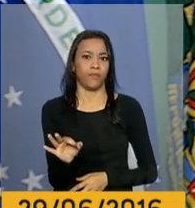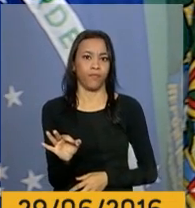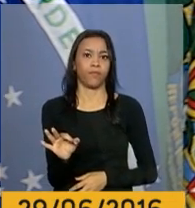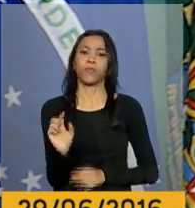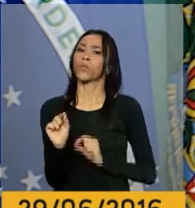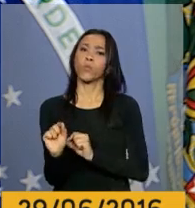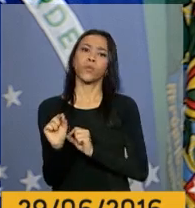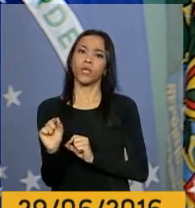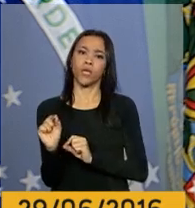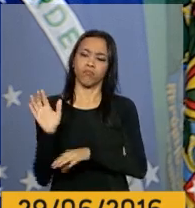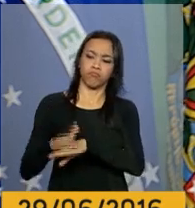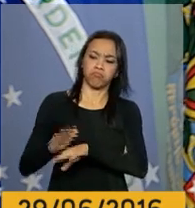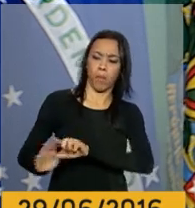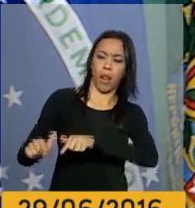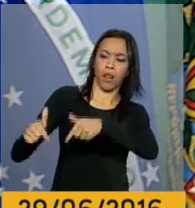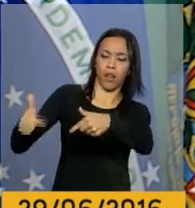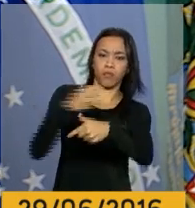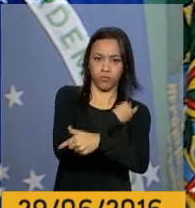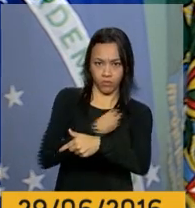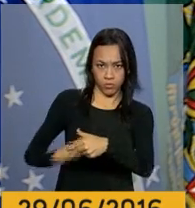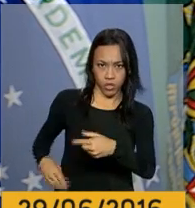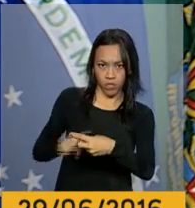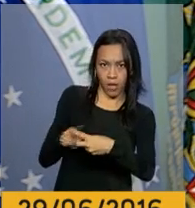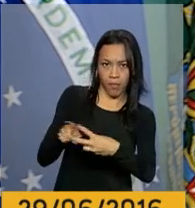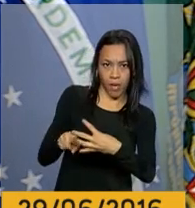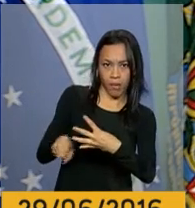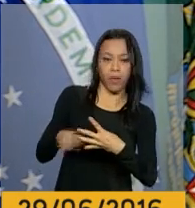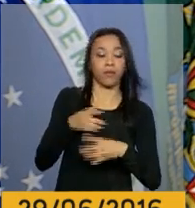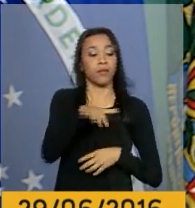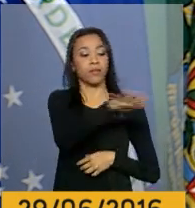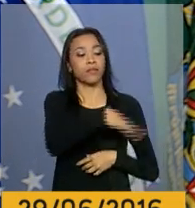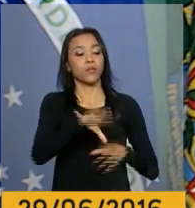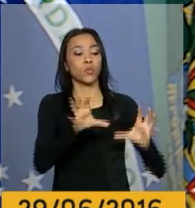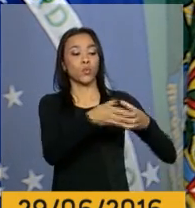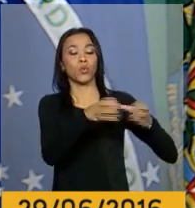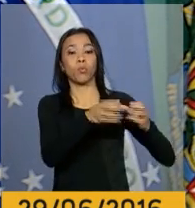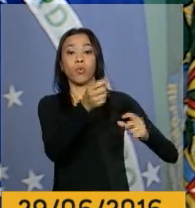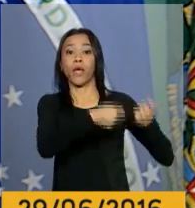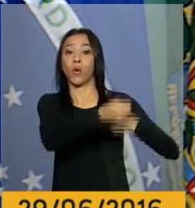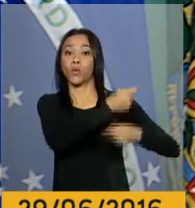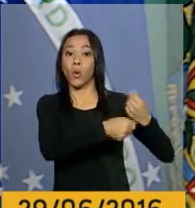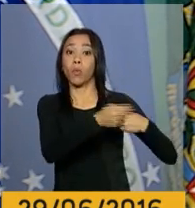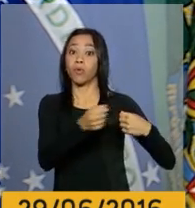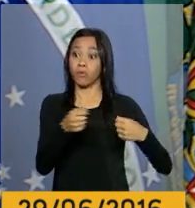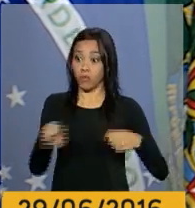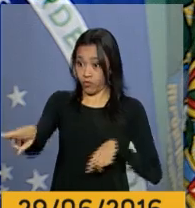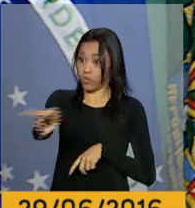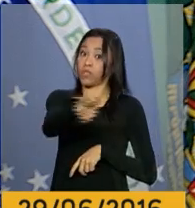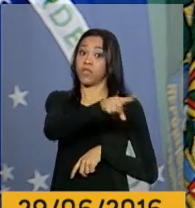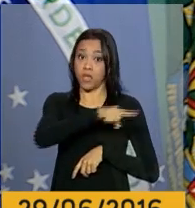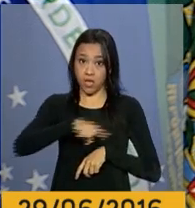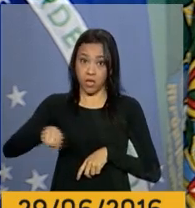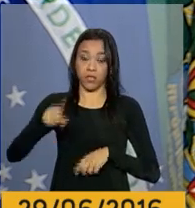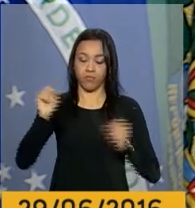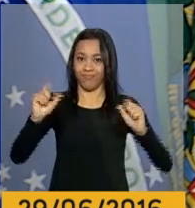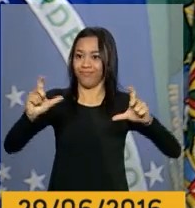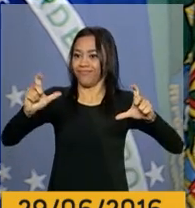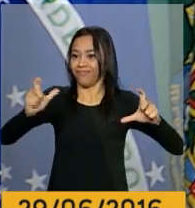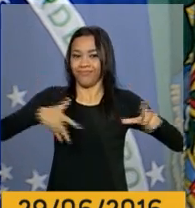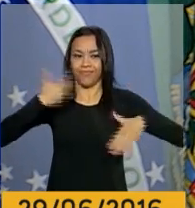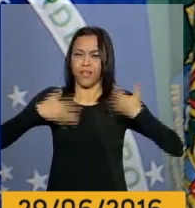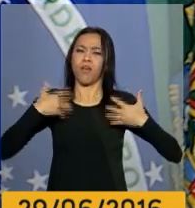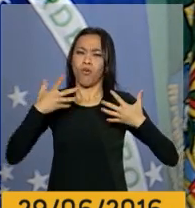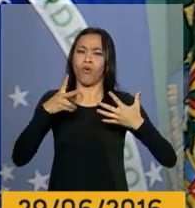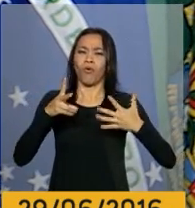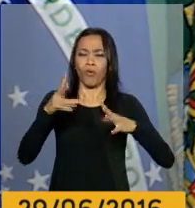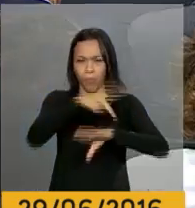atividade dos ministros, com a nossa área econômica, e especialmente com o entusiasmo daqueles que estão aqui presentes, nós vamos tirar o país da